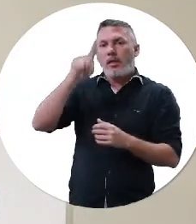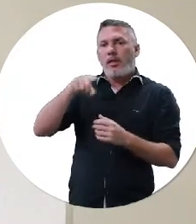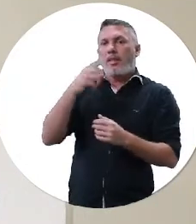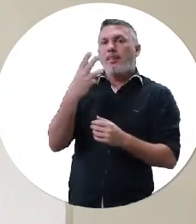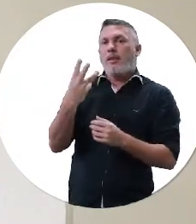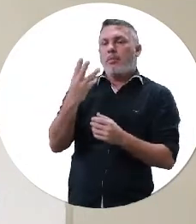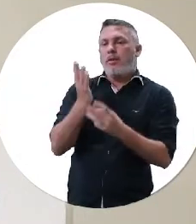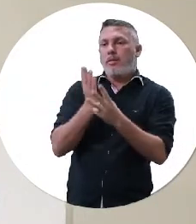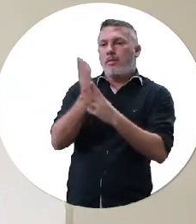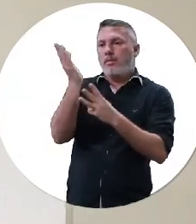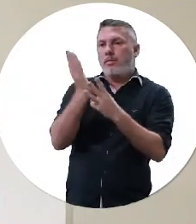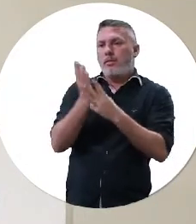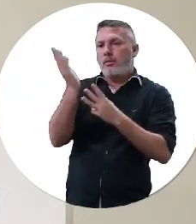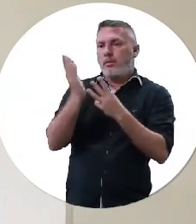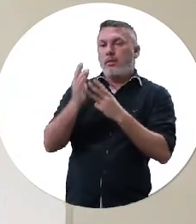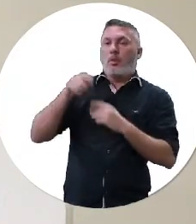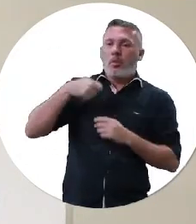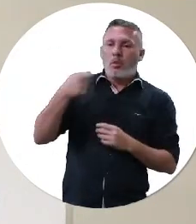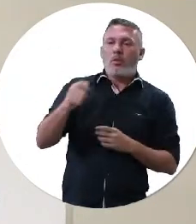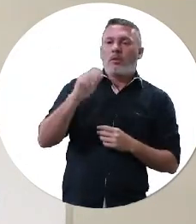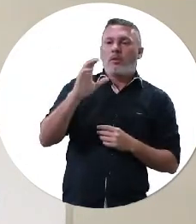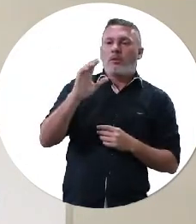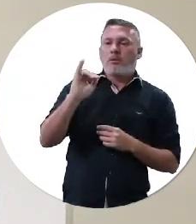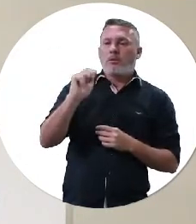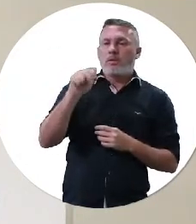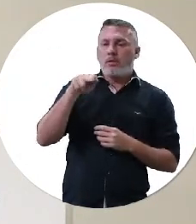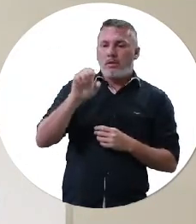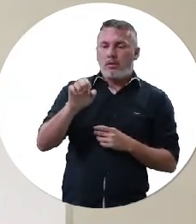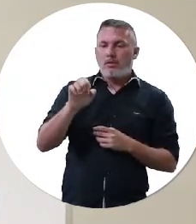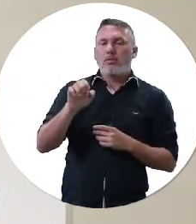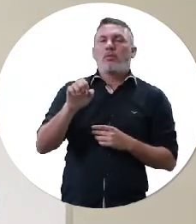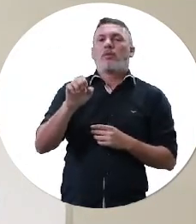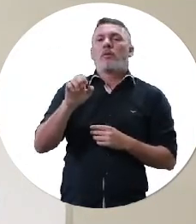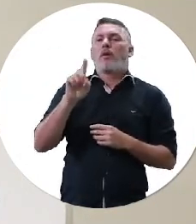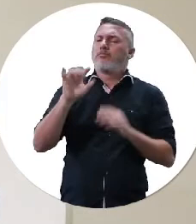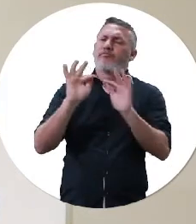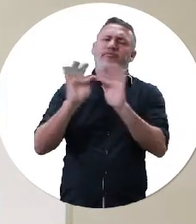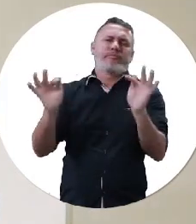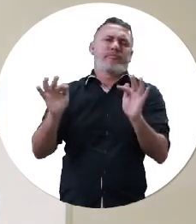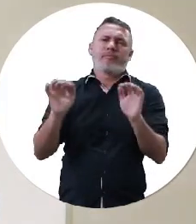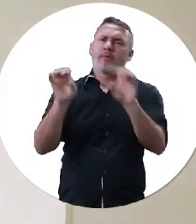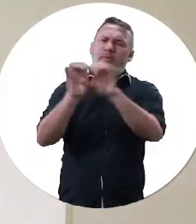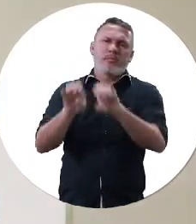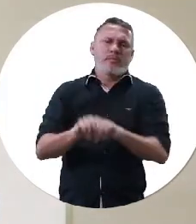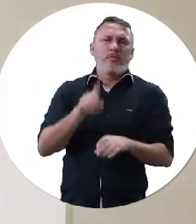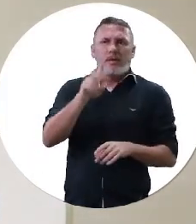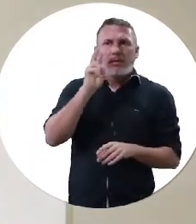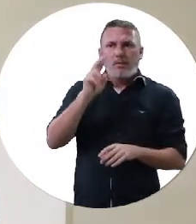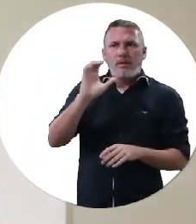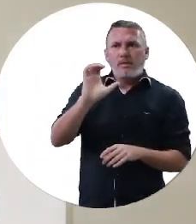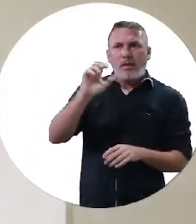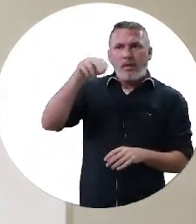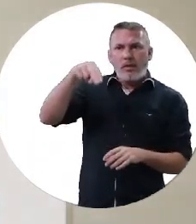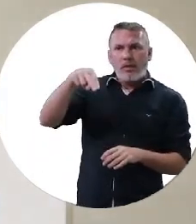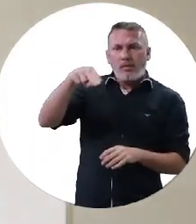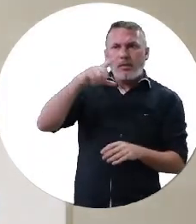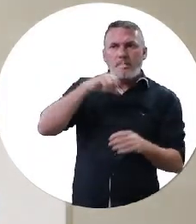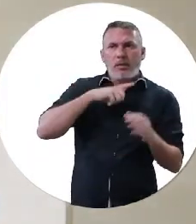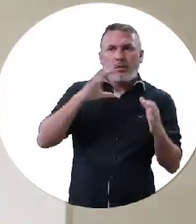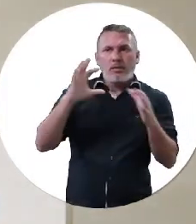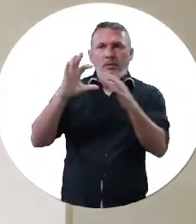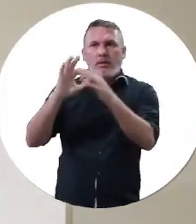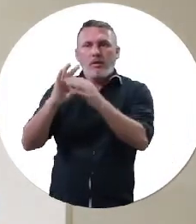tripla, eu tenho um cianeto, logo a estrutura é simples. Toda vez que eu tiver um CN ligado a uma cadeia